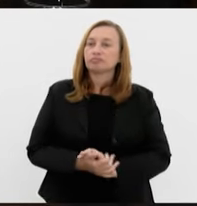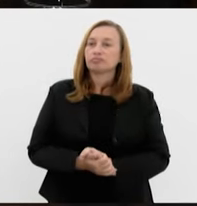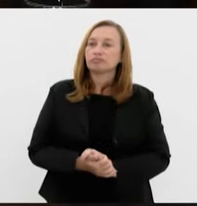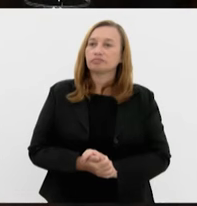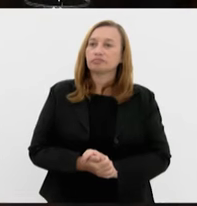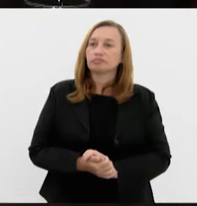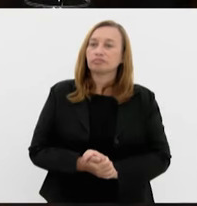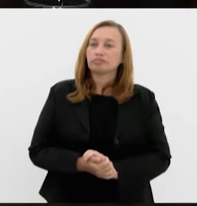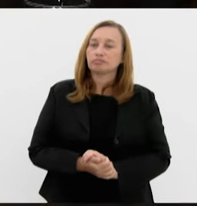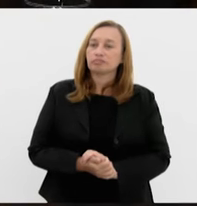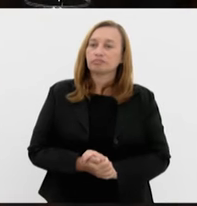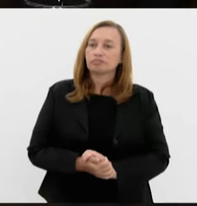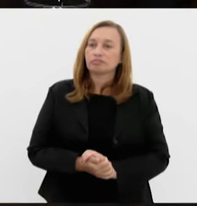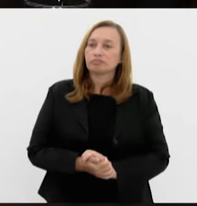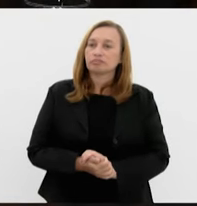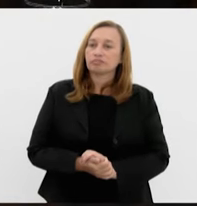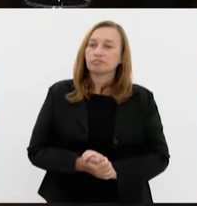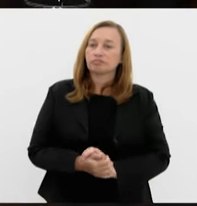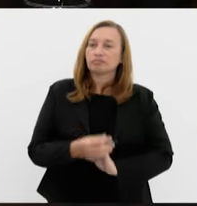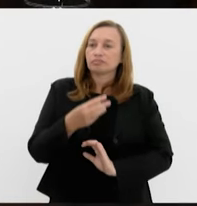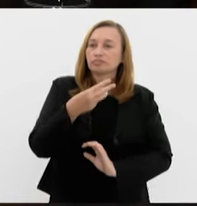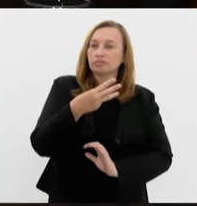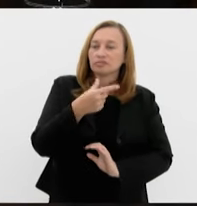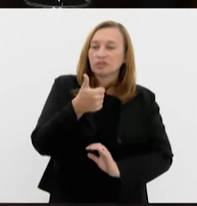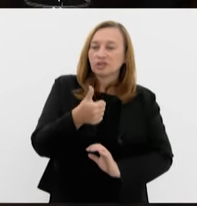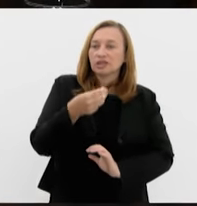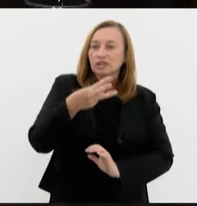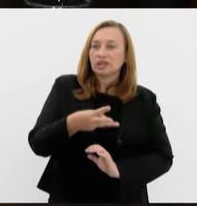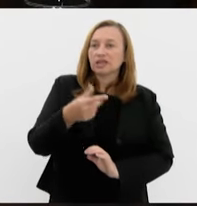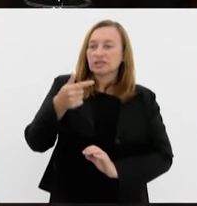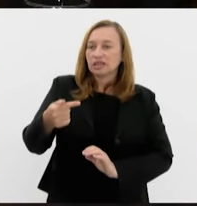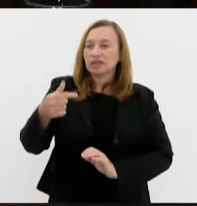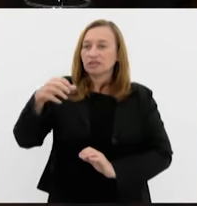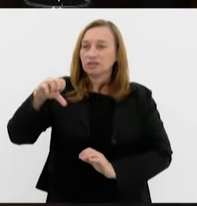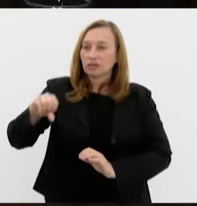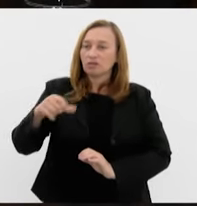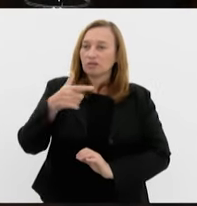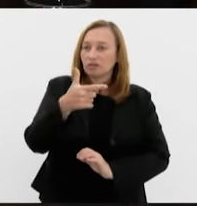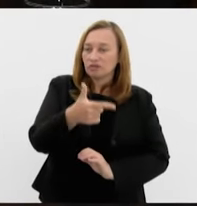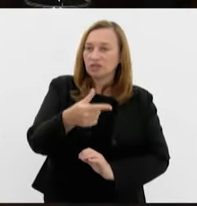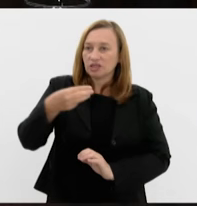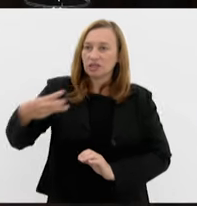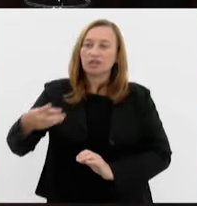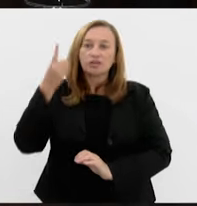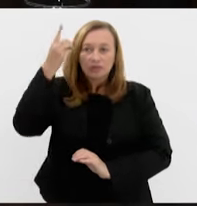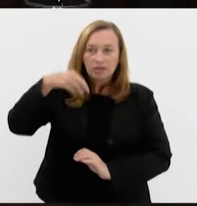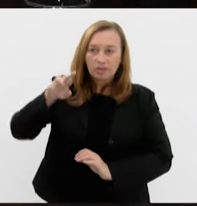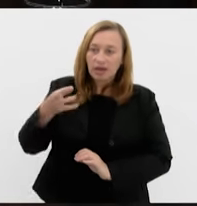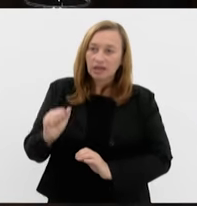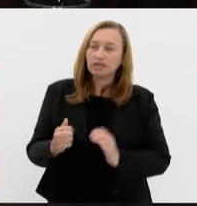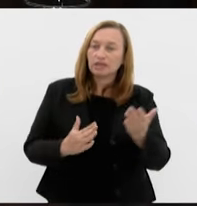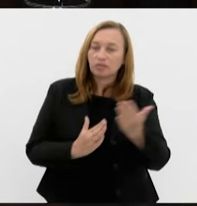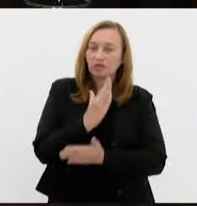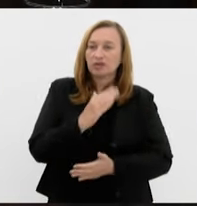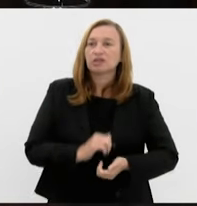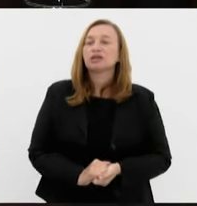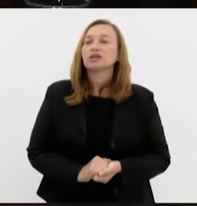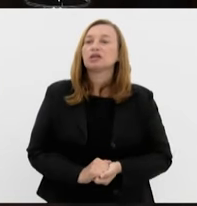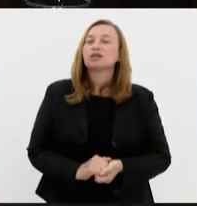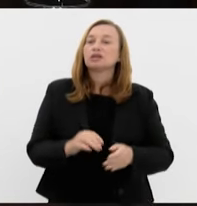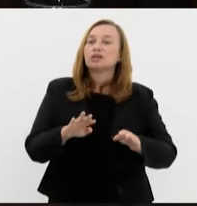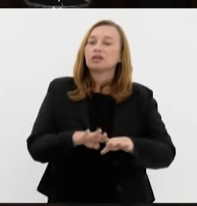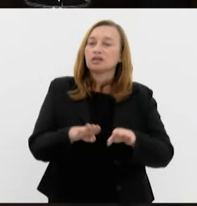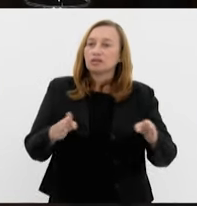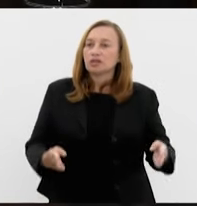projeto do projeto 1379 de 23 deputada Marina senhores que apra permane Como estão aprovado a